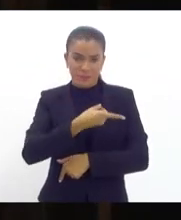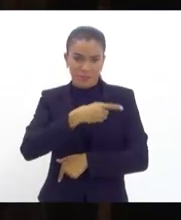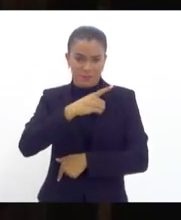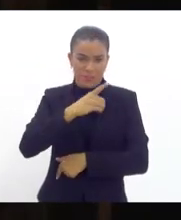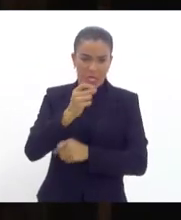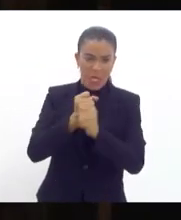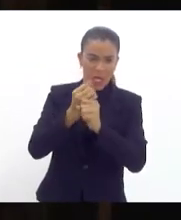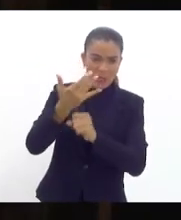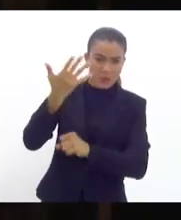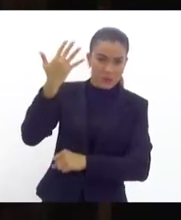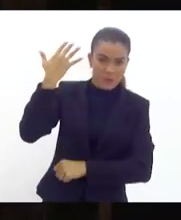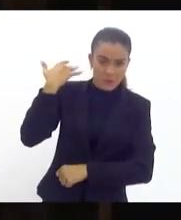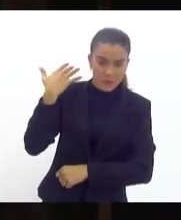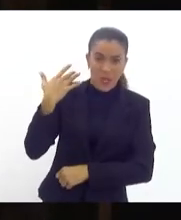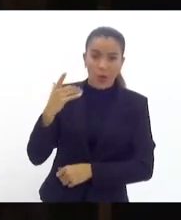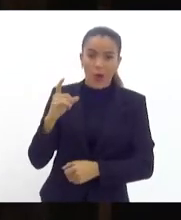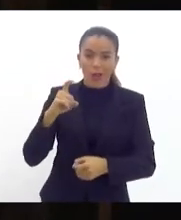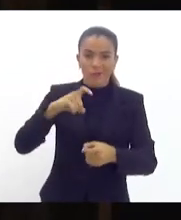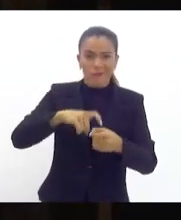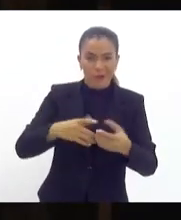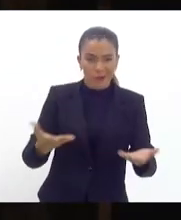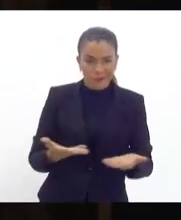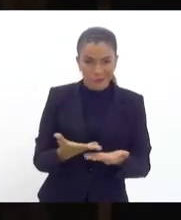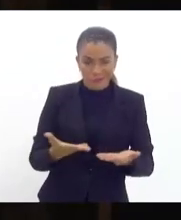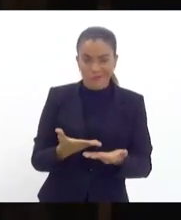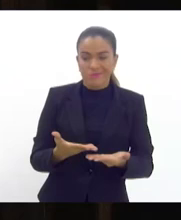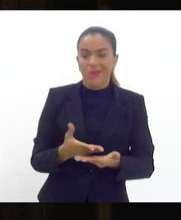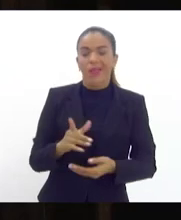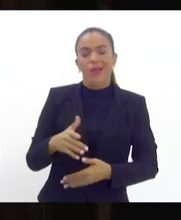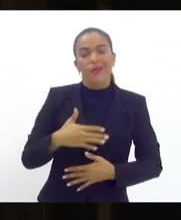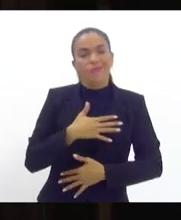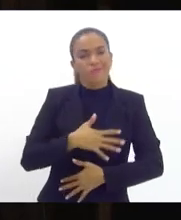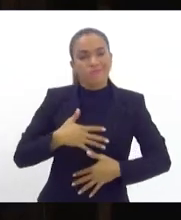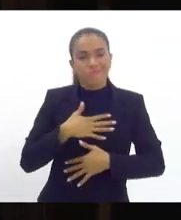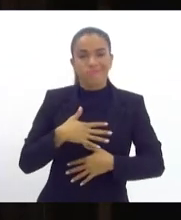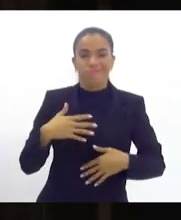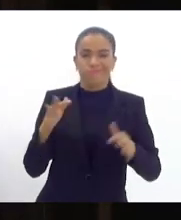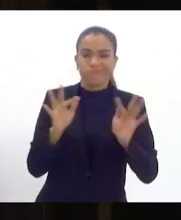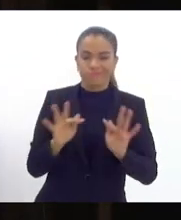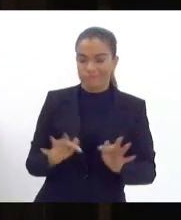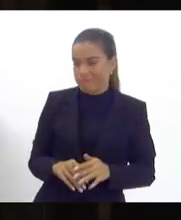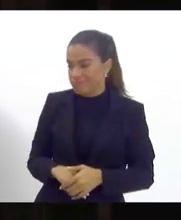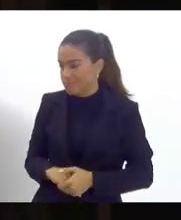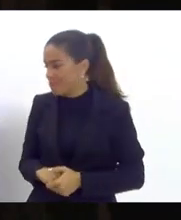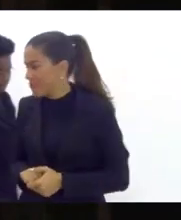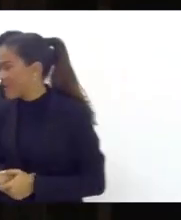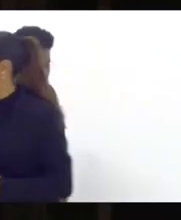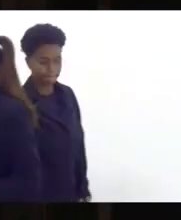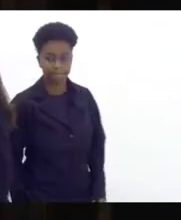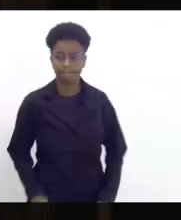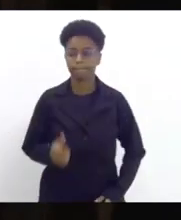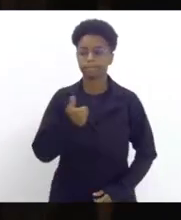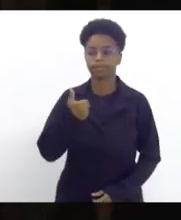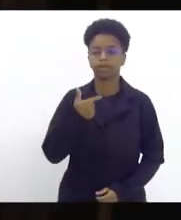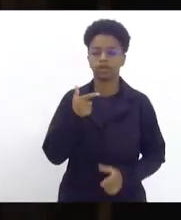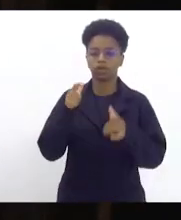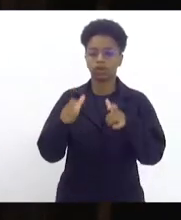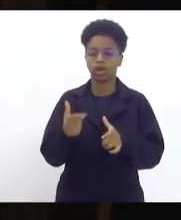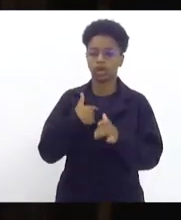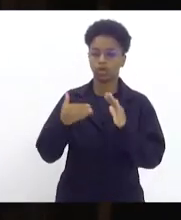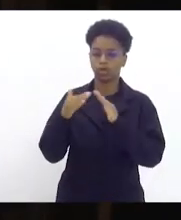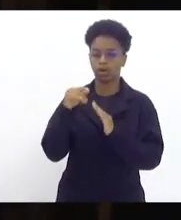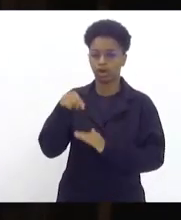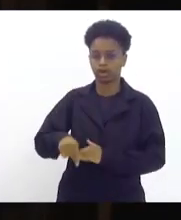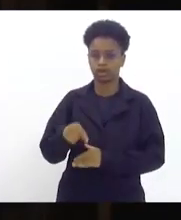uns anos atrás retorna agora com muita alegria é um bairro Qual foi meu primeiro bairro que eu morei aqui na cidade do Rio de Janeiro